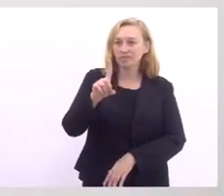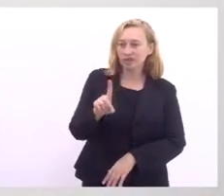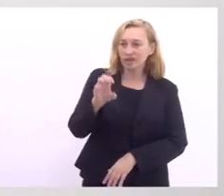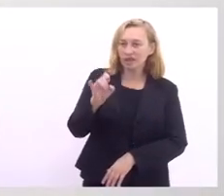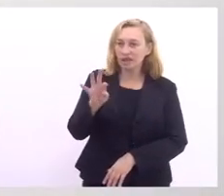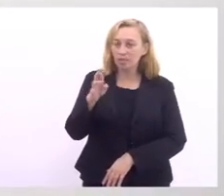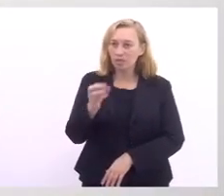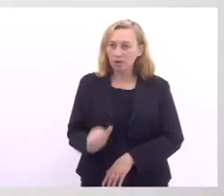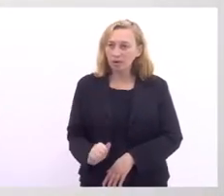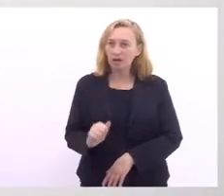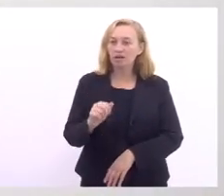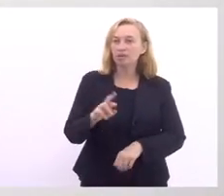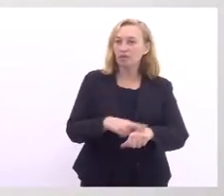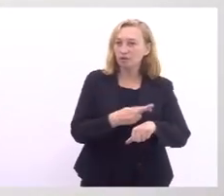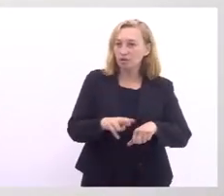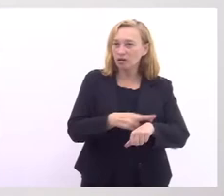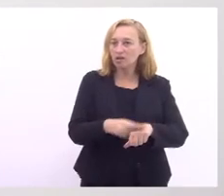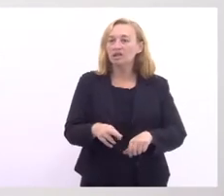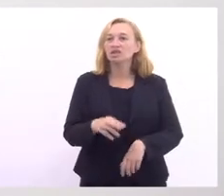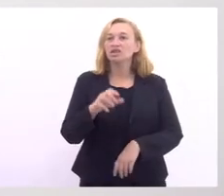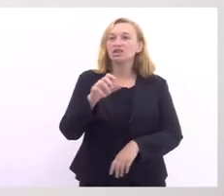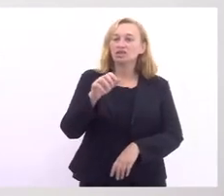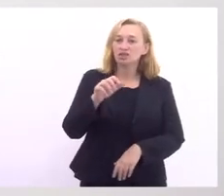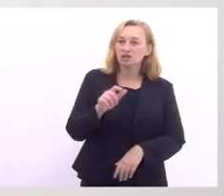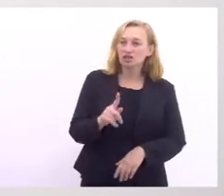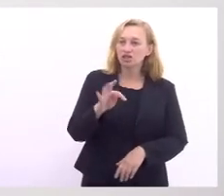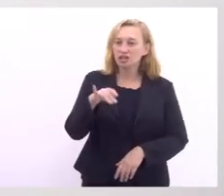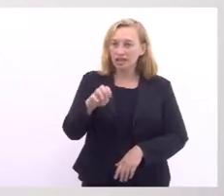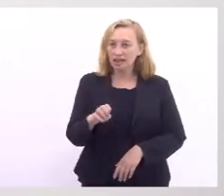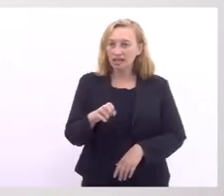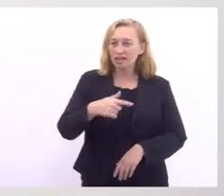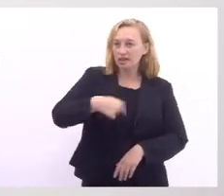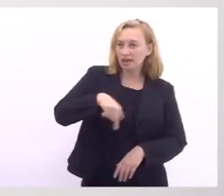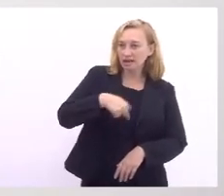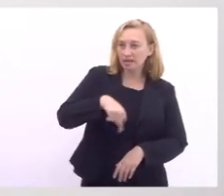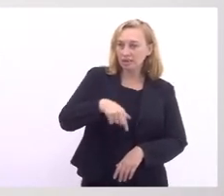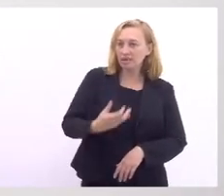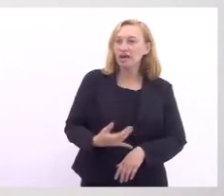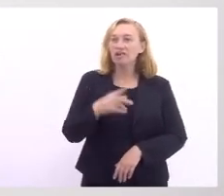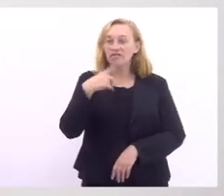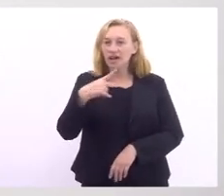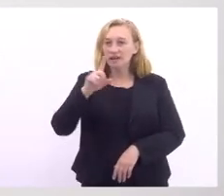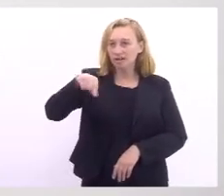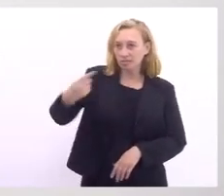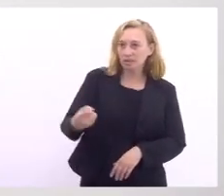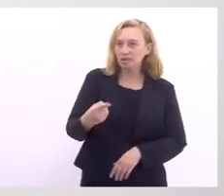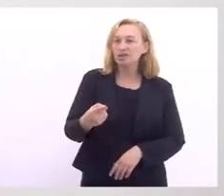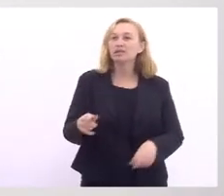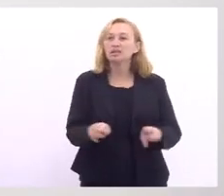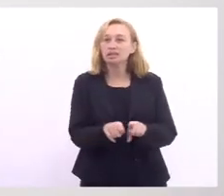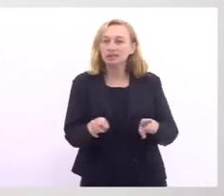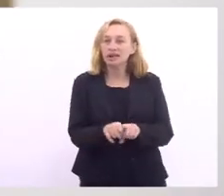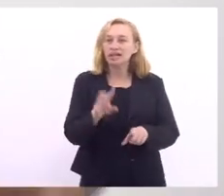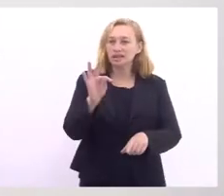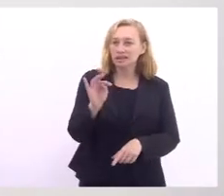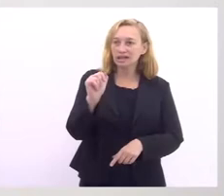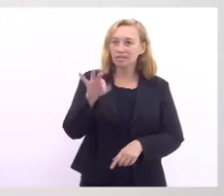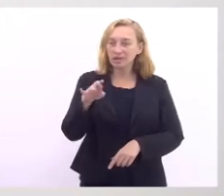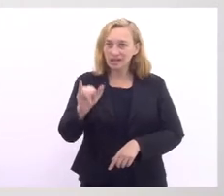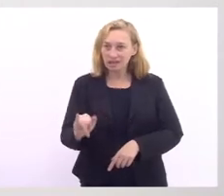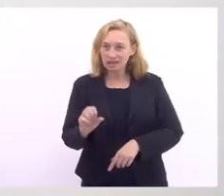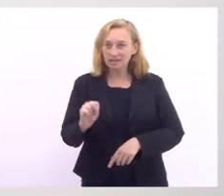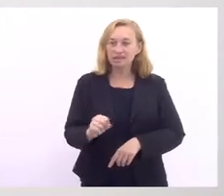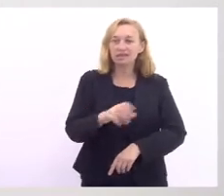Débora Silva em Belford Roxo eu queria saudar Gisele Castro em Queimados que vai fazer uma fala depois quero só da Tamires Santos em São